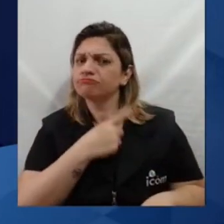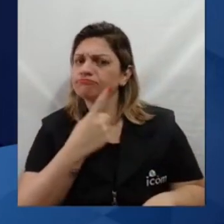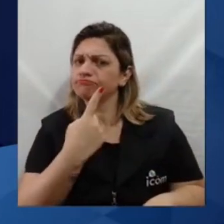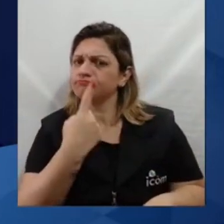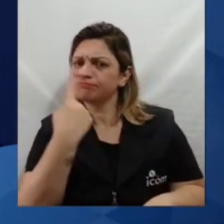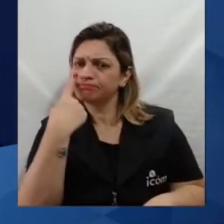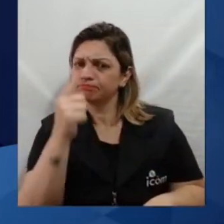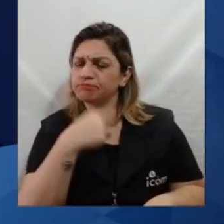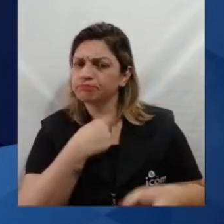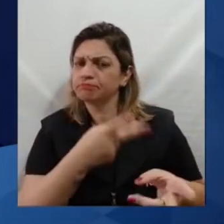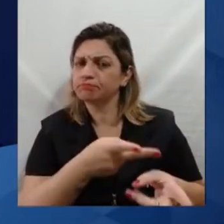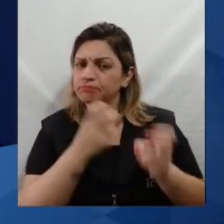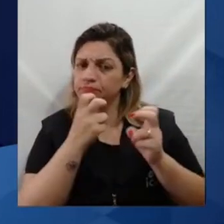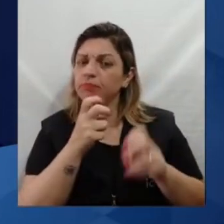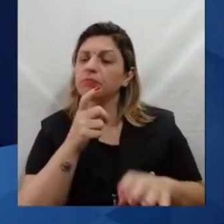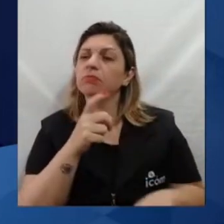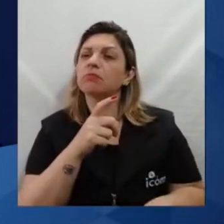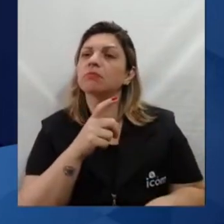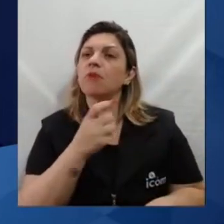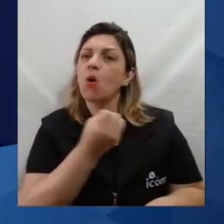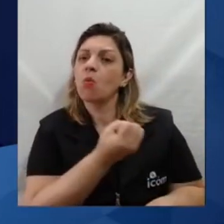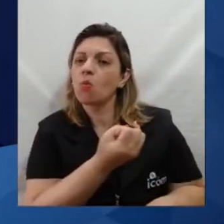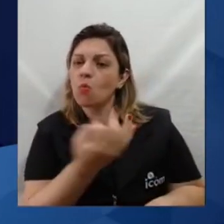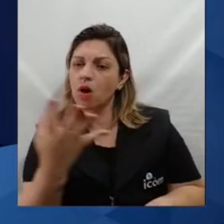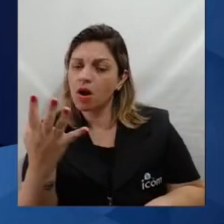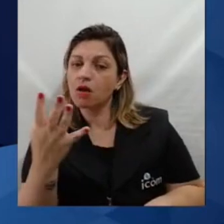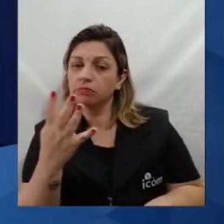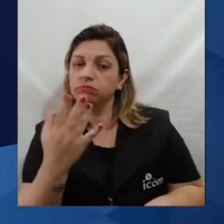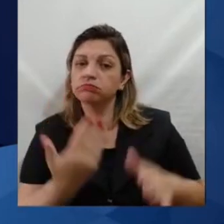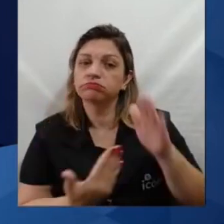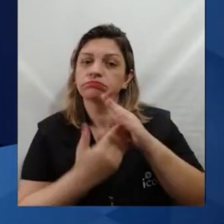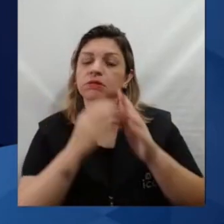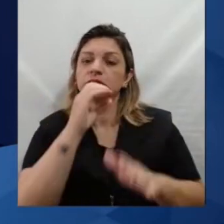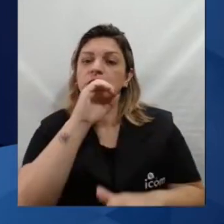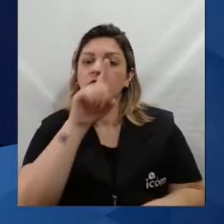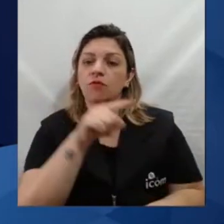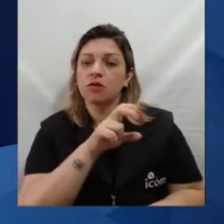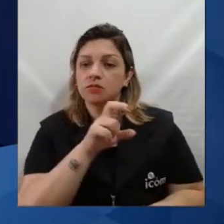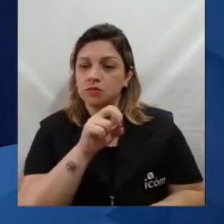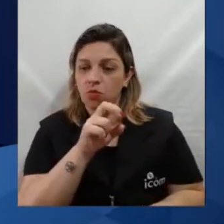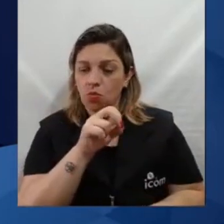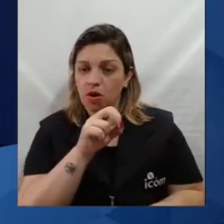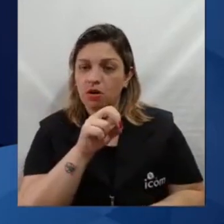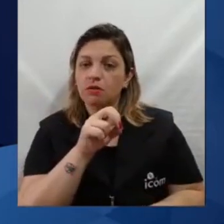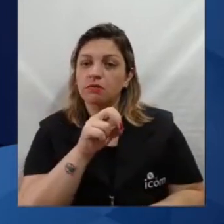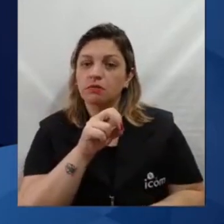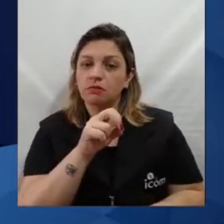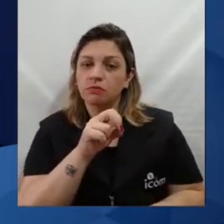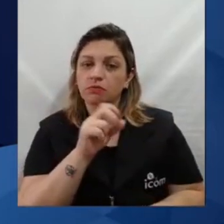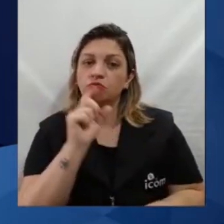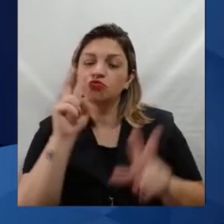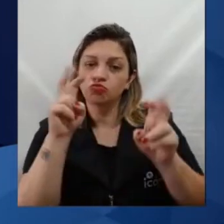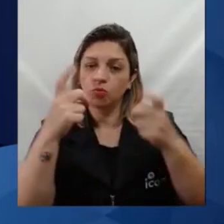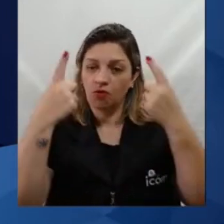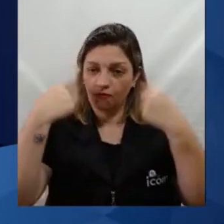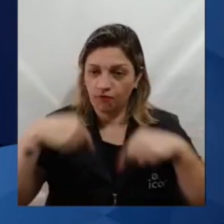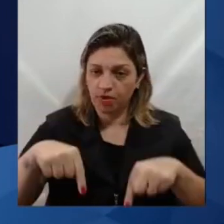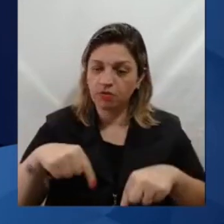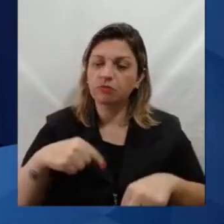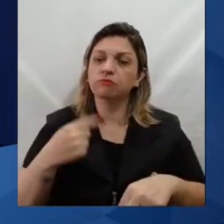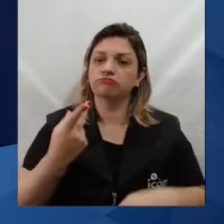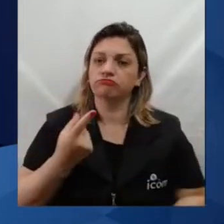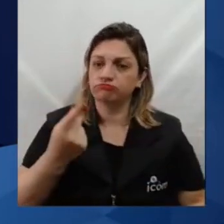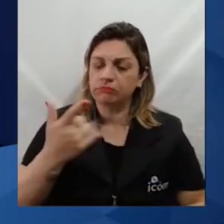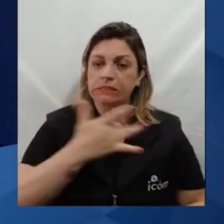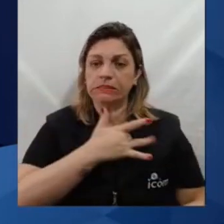ele foi até 0,50 nos domínios de aspectos físicos, vitalidade e saúde mental